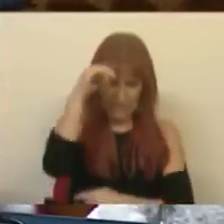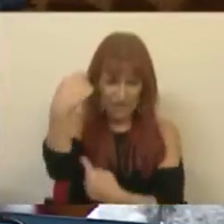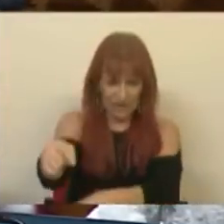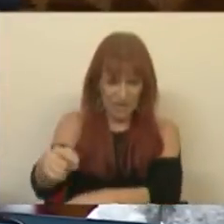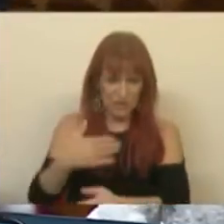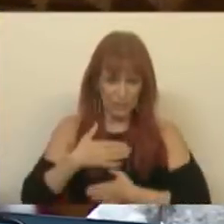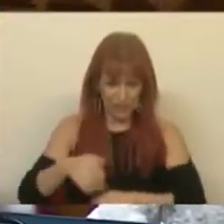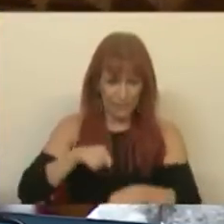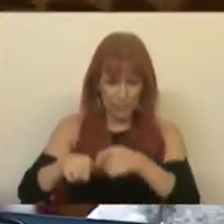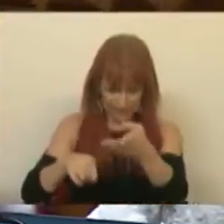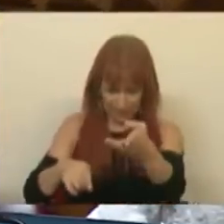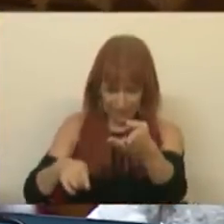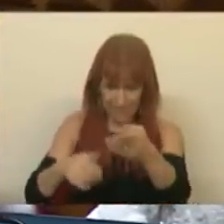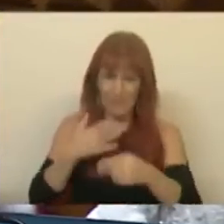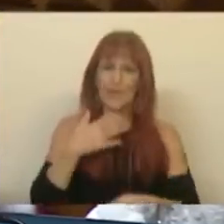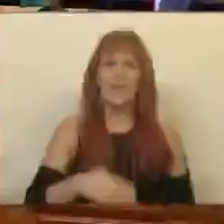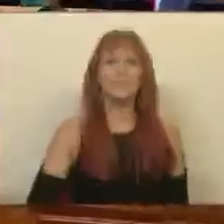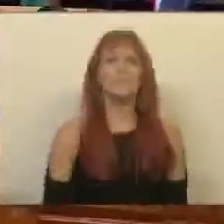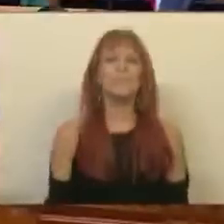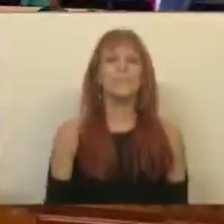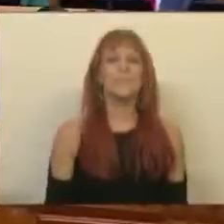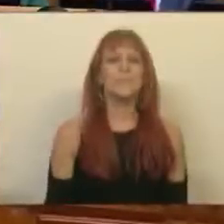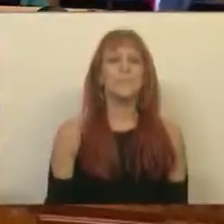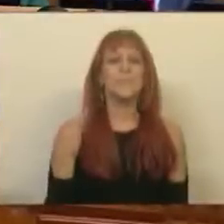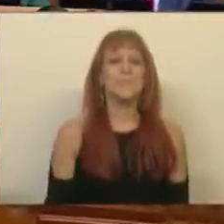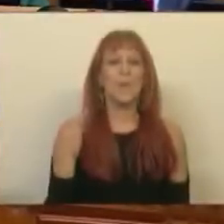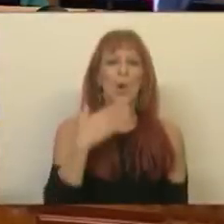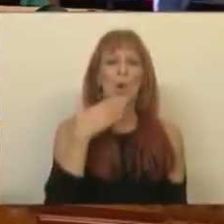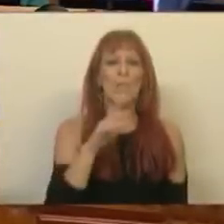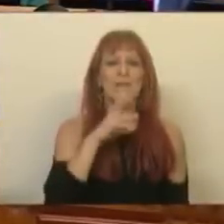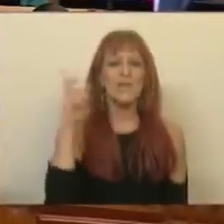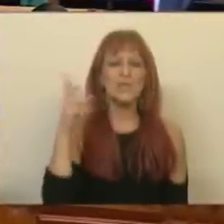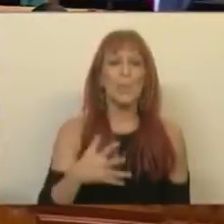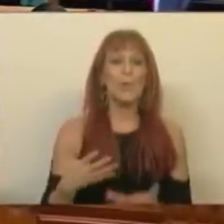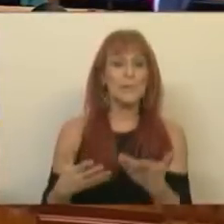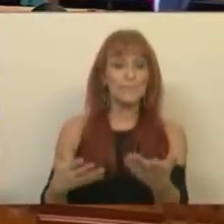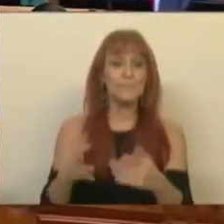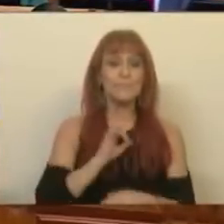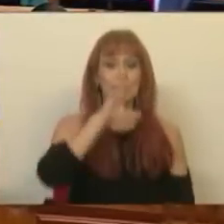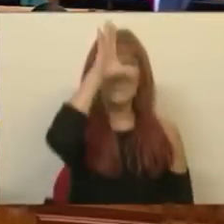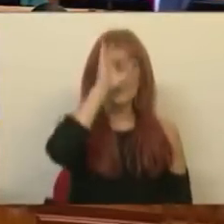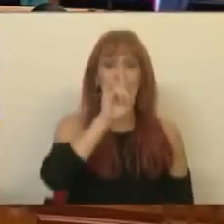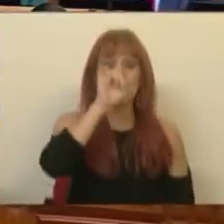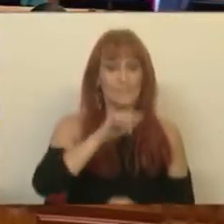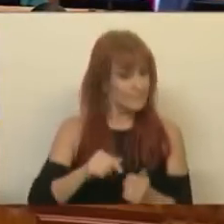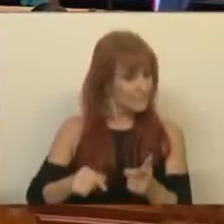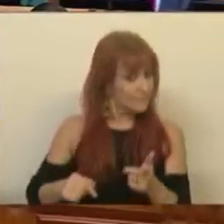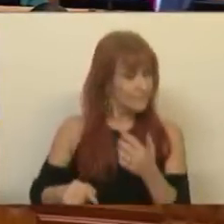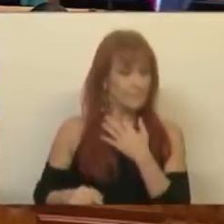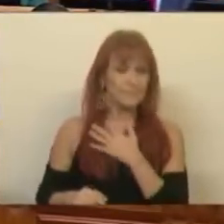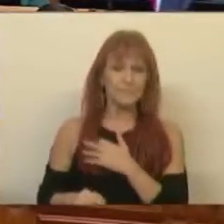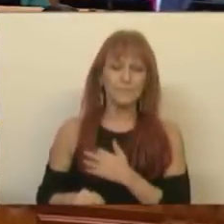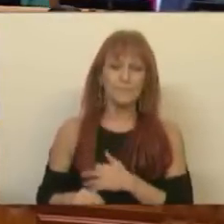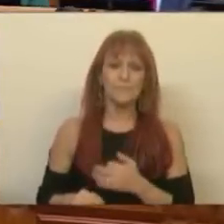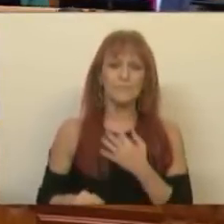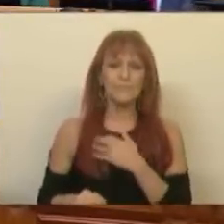vontade política muito obrigado muito obrigado para responder tem a palavra o senhor Ministro